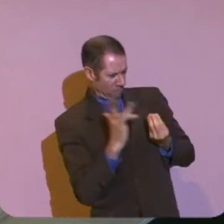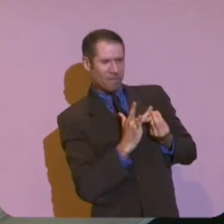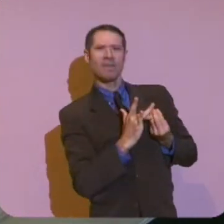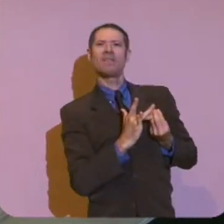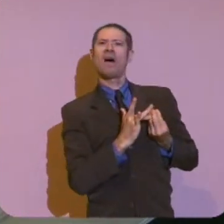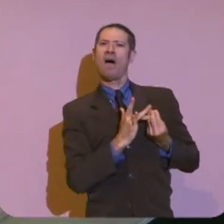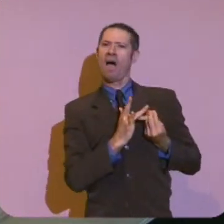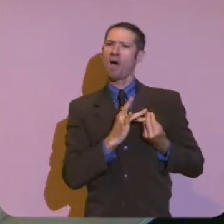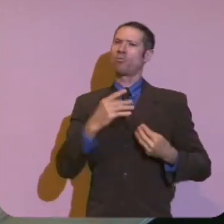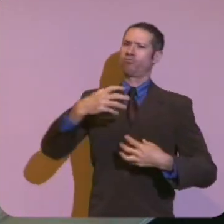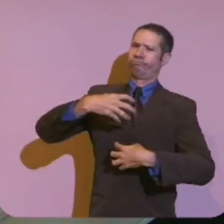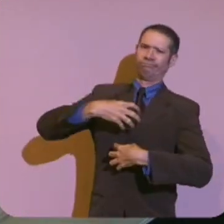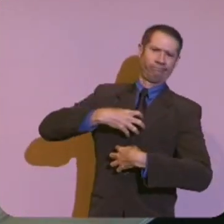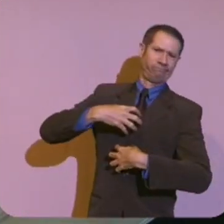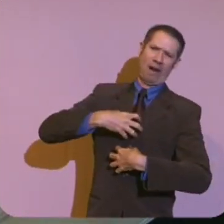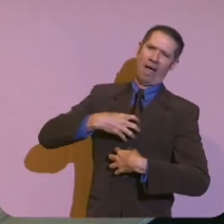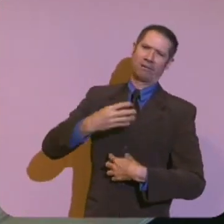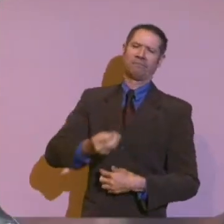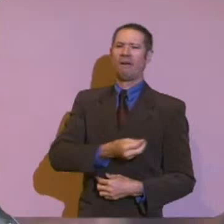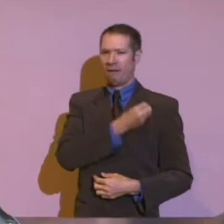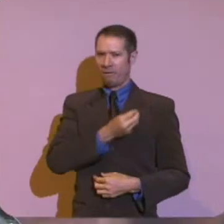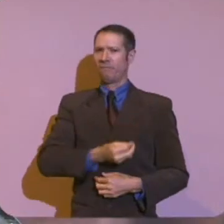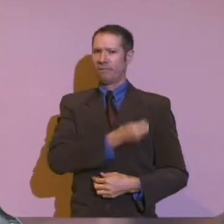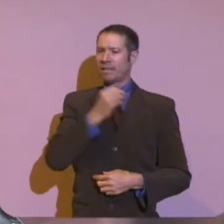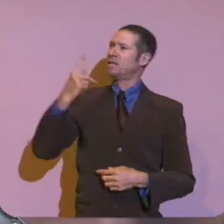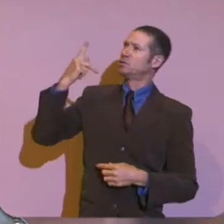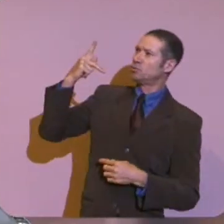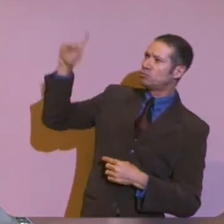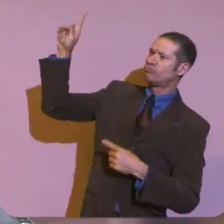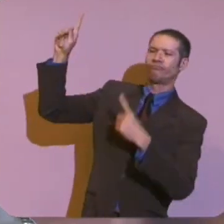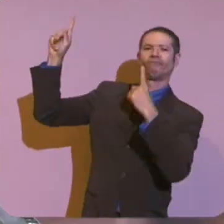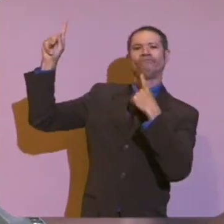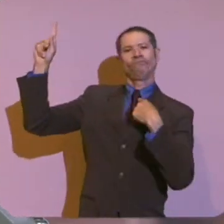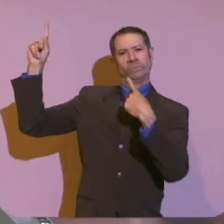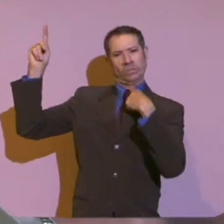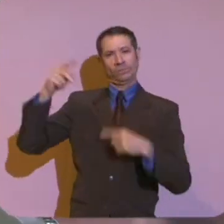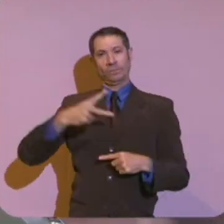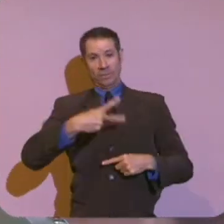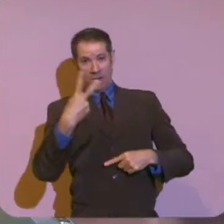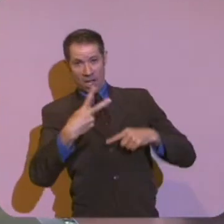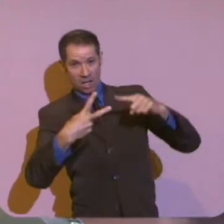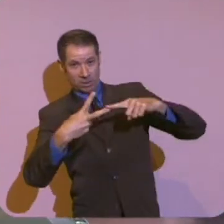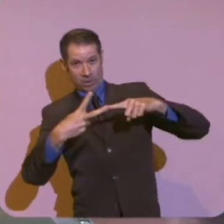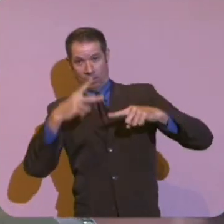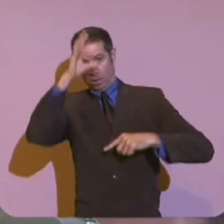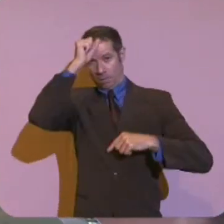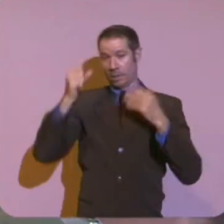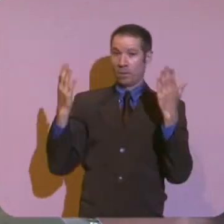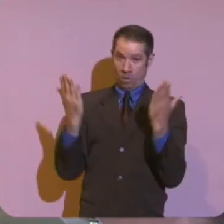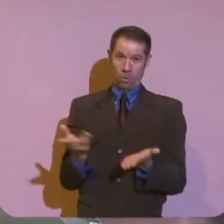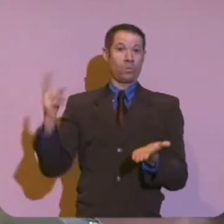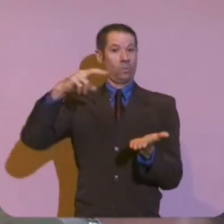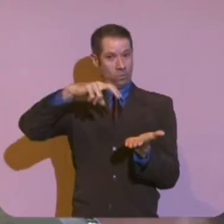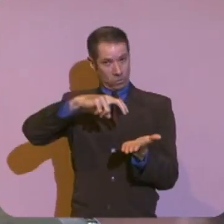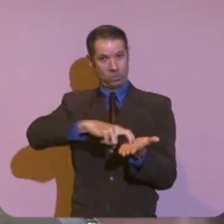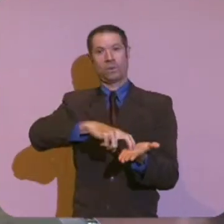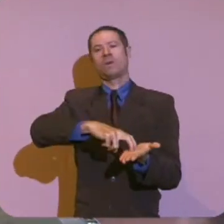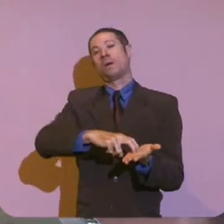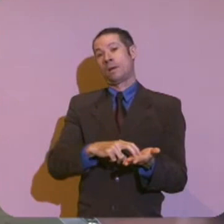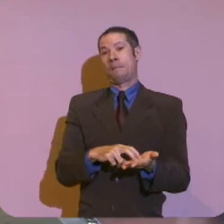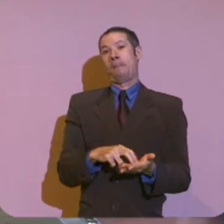dar forma à sua vida segundo a sua vontade. A segunda coisa que aprendemos hoje pela manhã